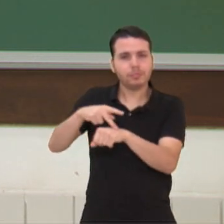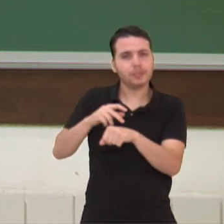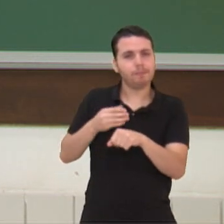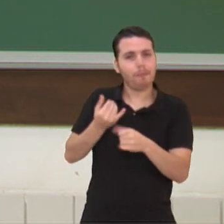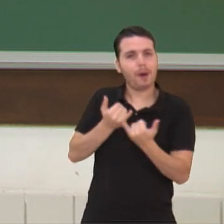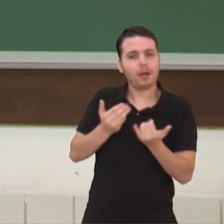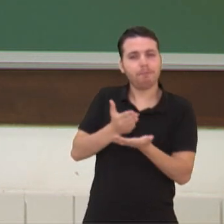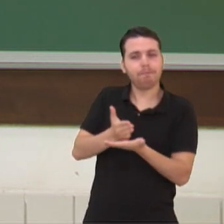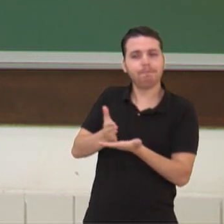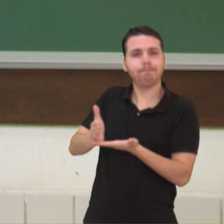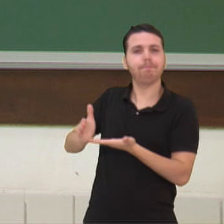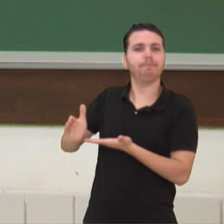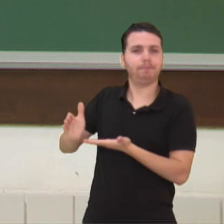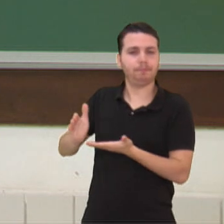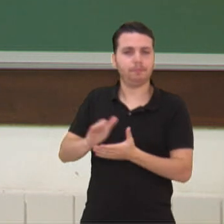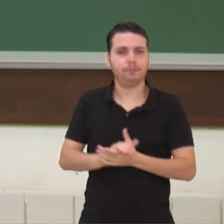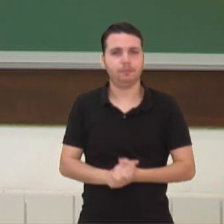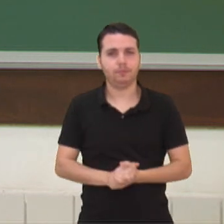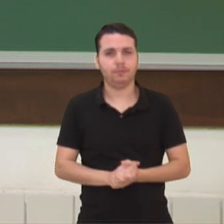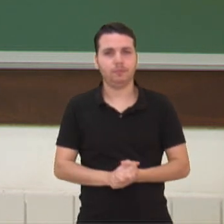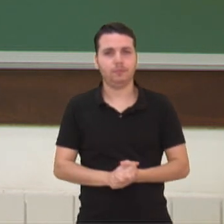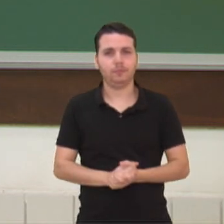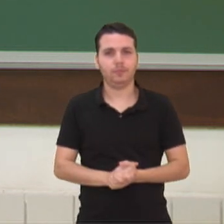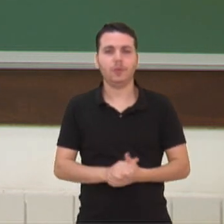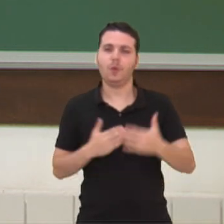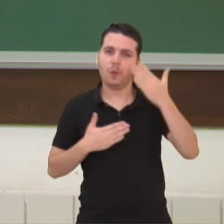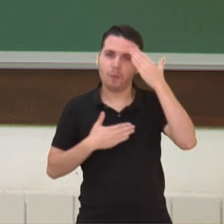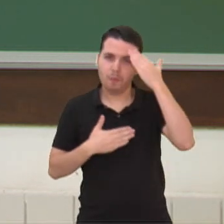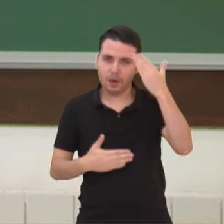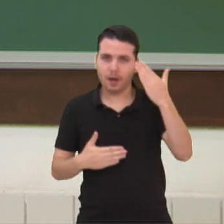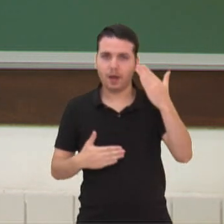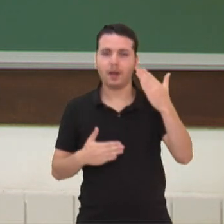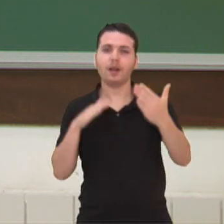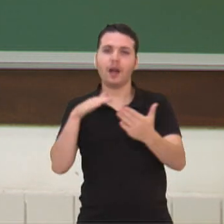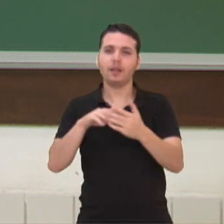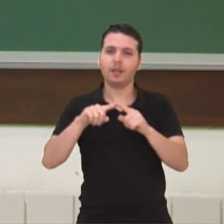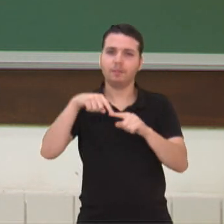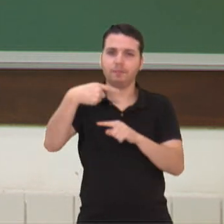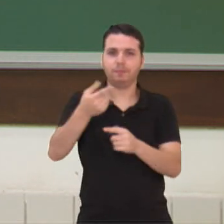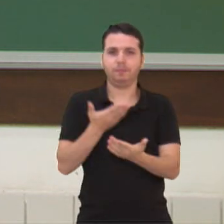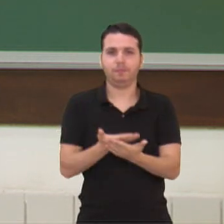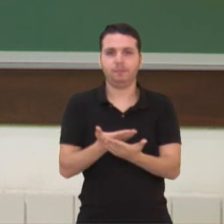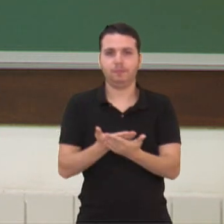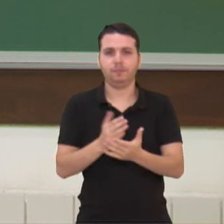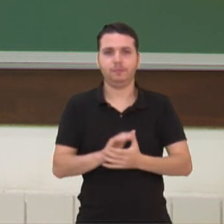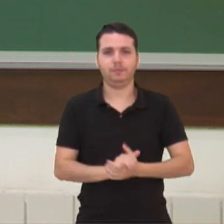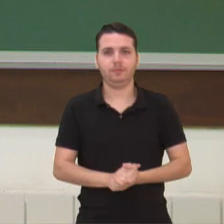povos, né? Por isso, pessoal, muito obrigada, até a próxima aula.